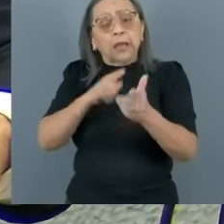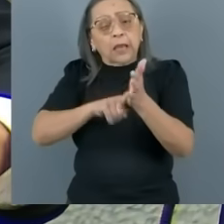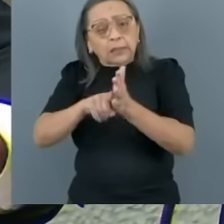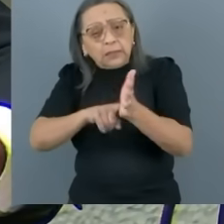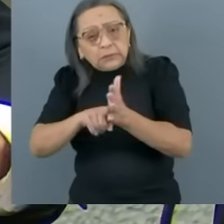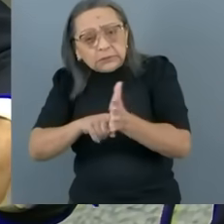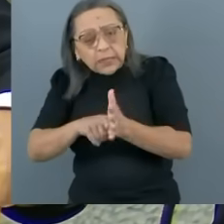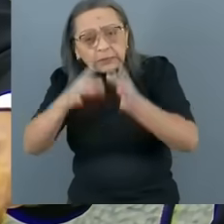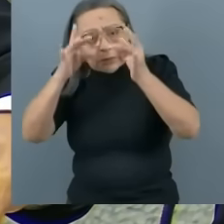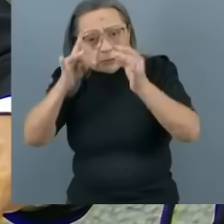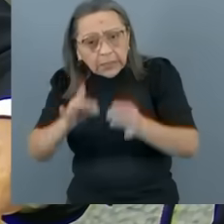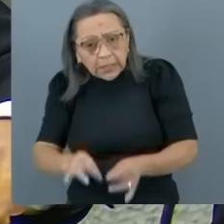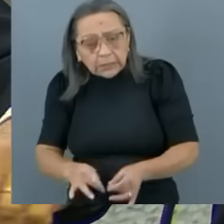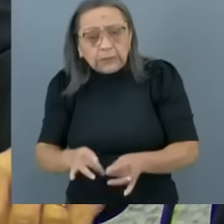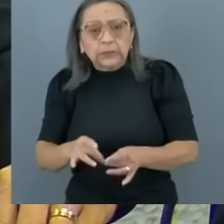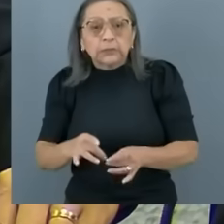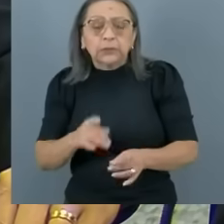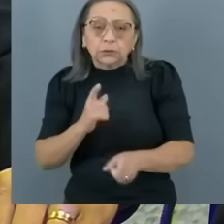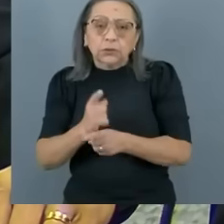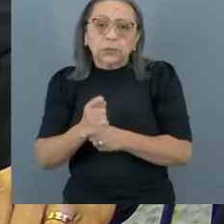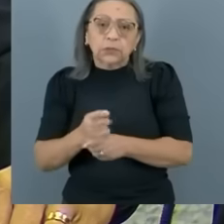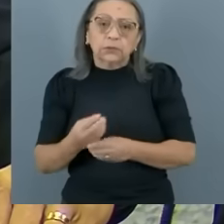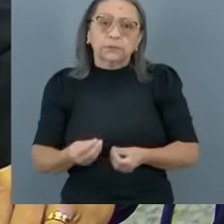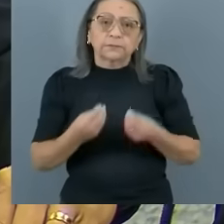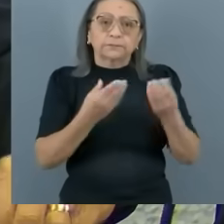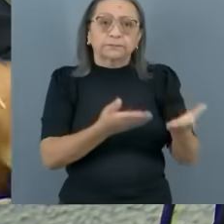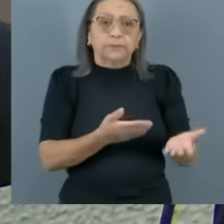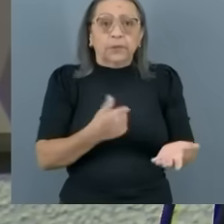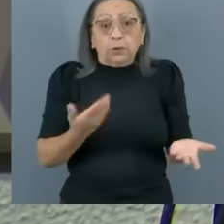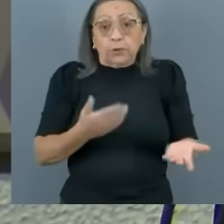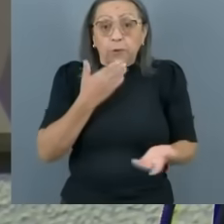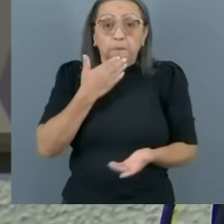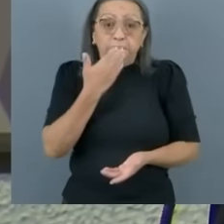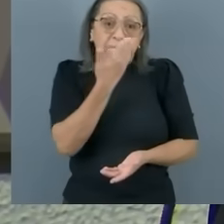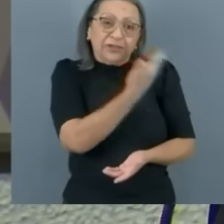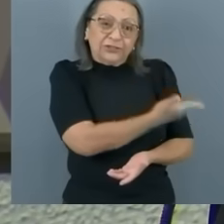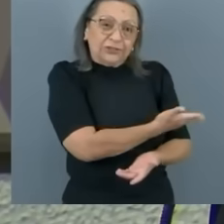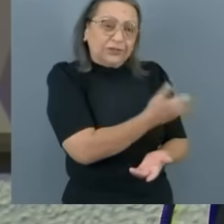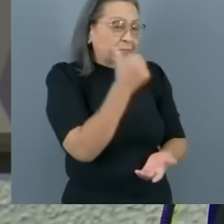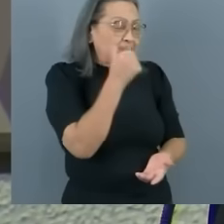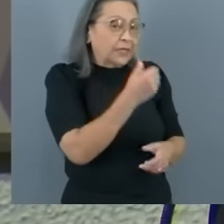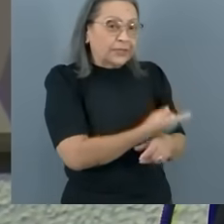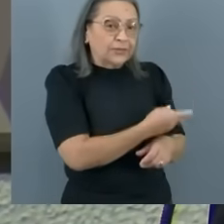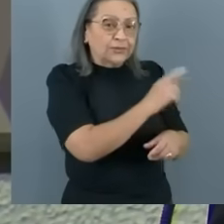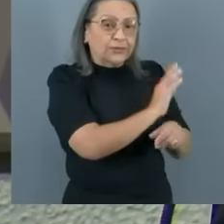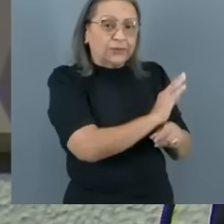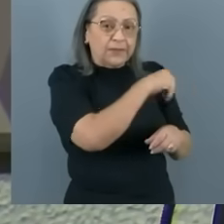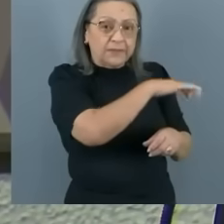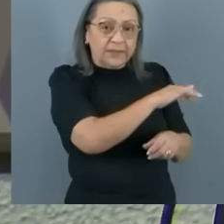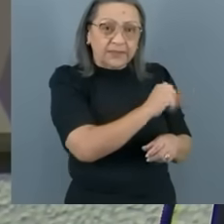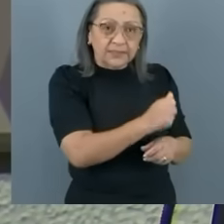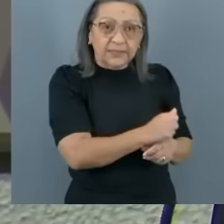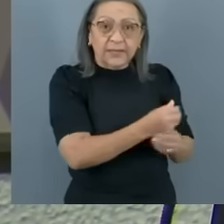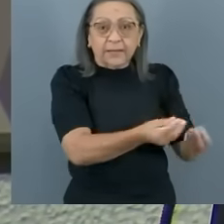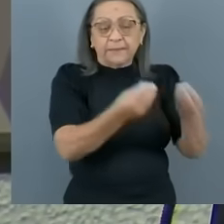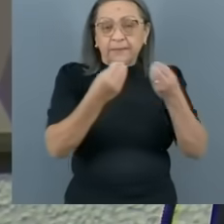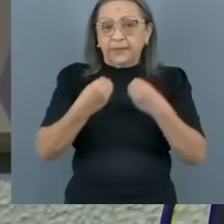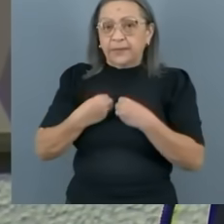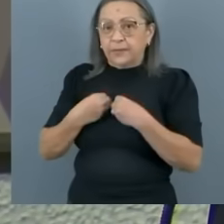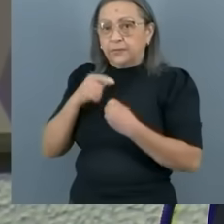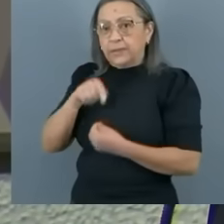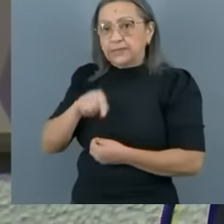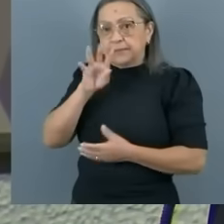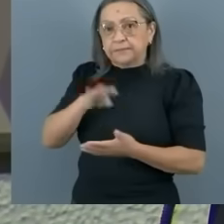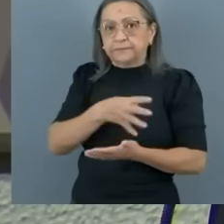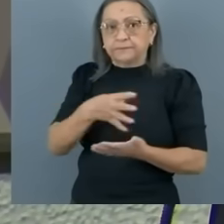essa situação. Exatamente, eu pedi agora, inclusive, para a doutora Márcia, que o senhor citou, e foi me passado essa relação com